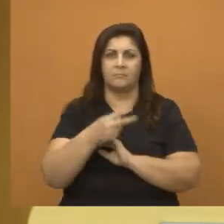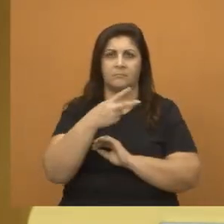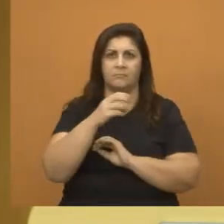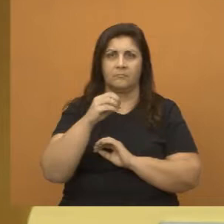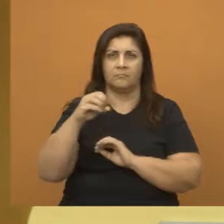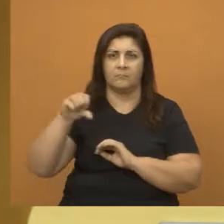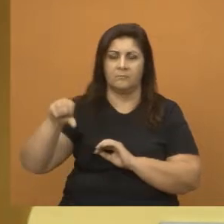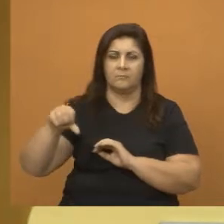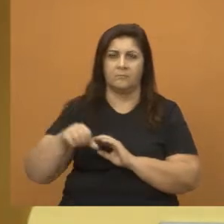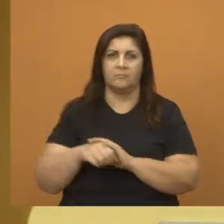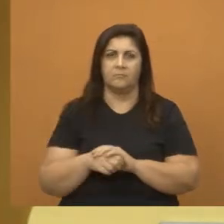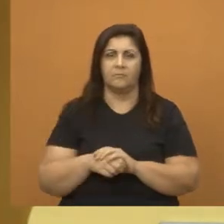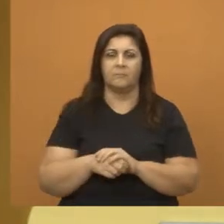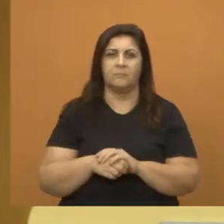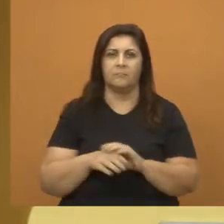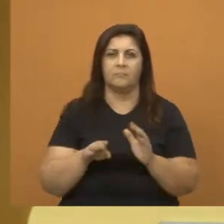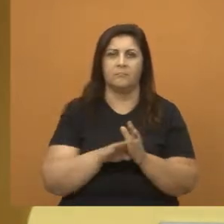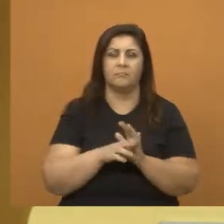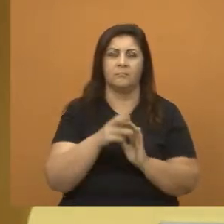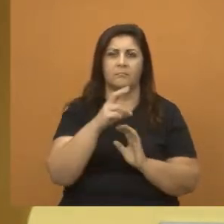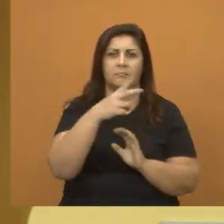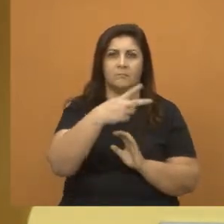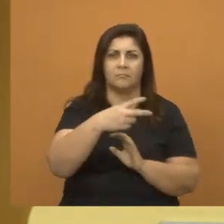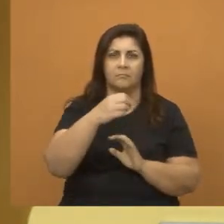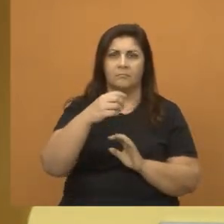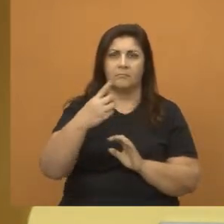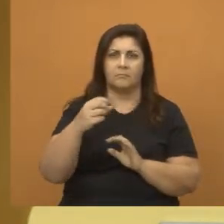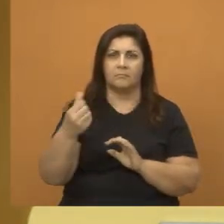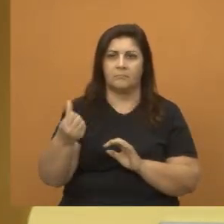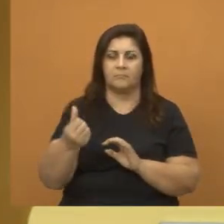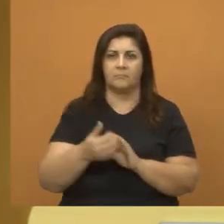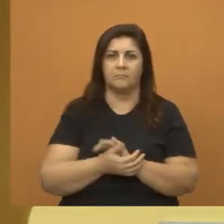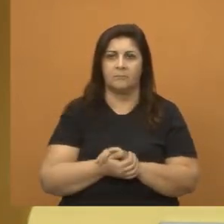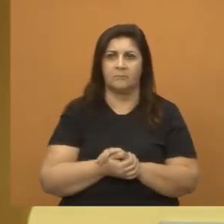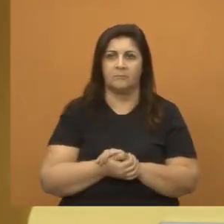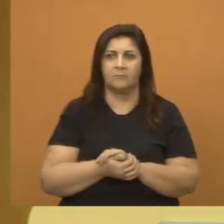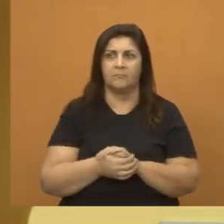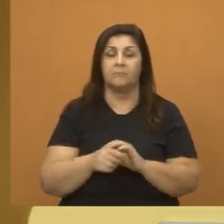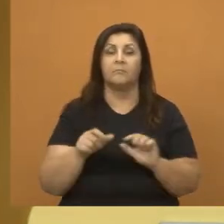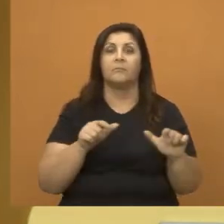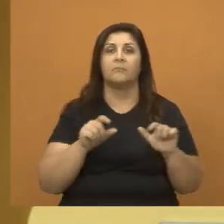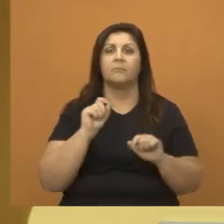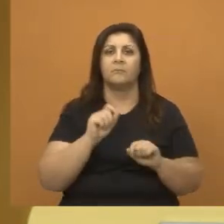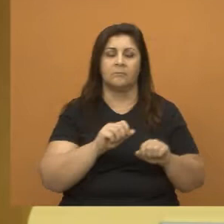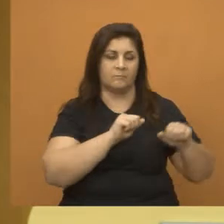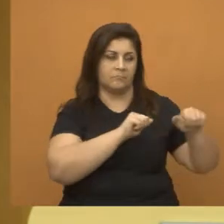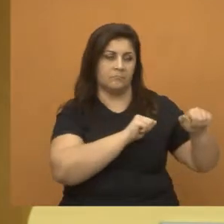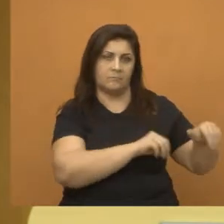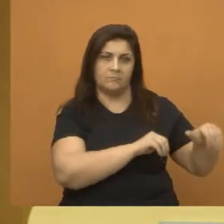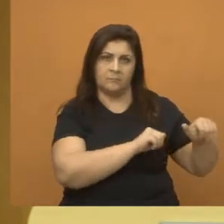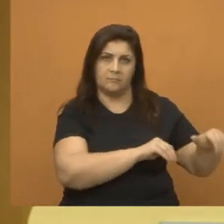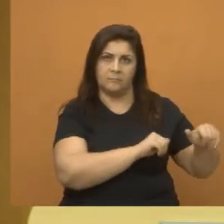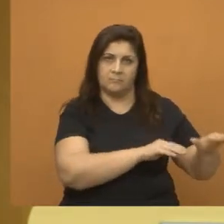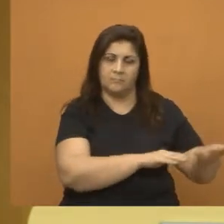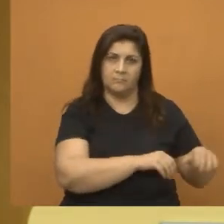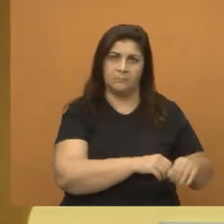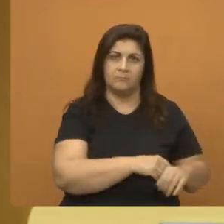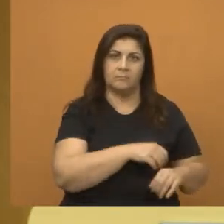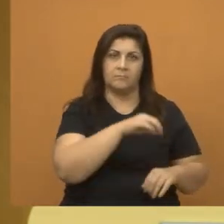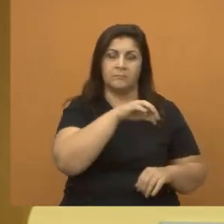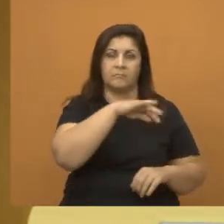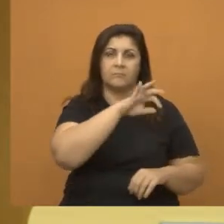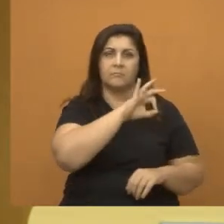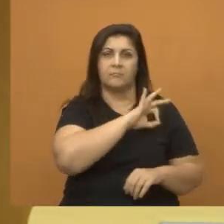de outubro 2016 funções que desempenho soldado recruta do 41º batalhão